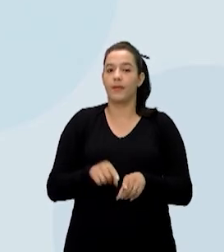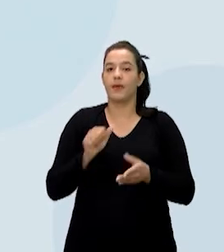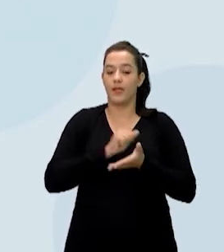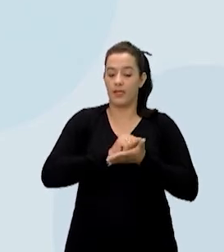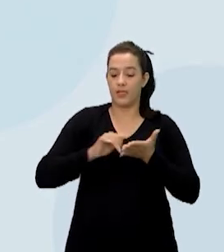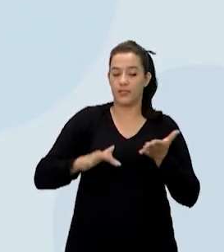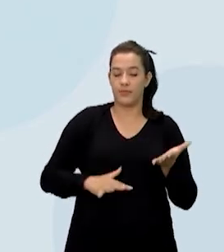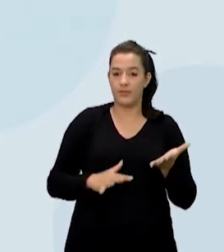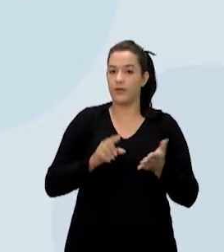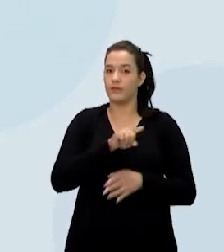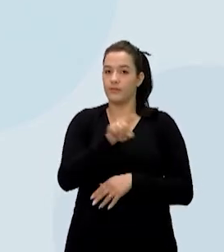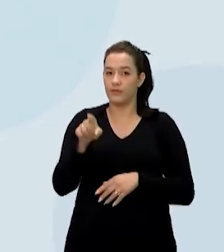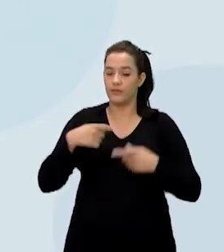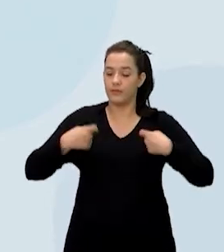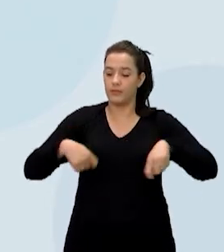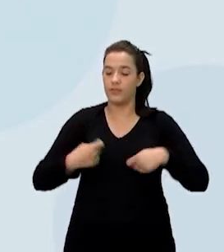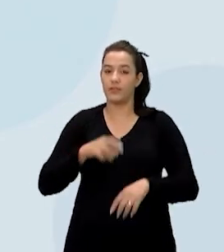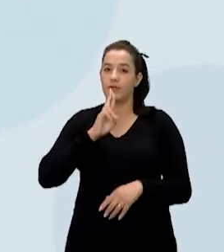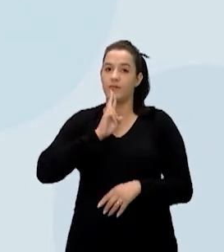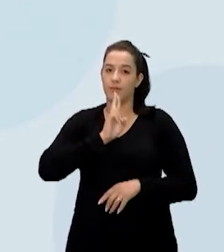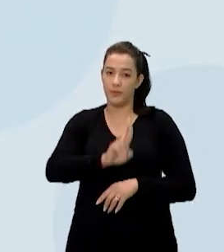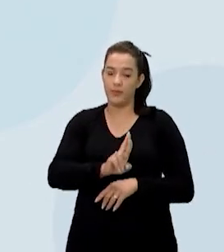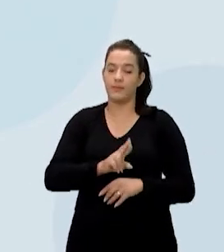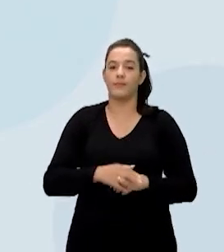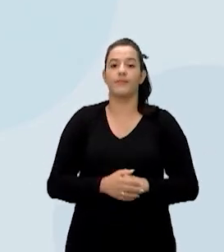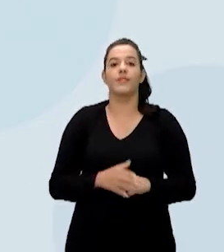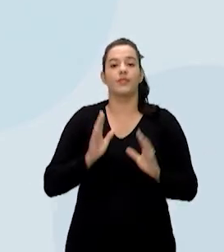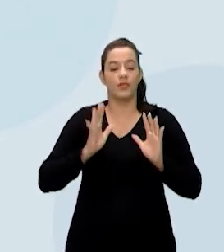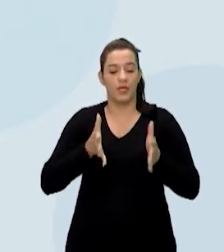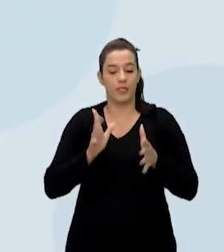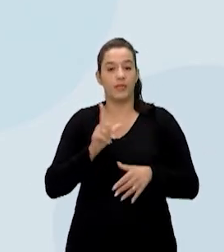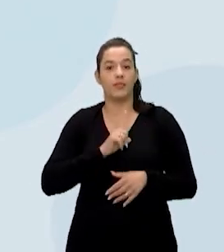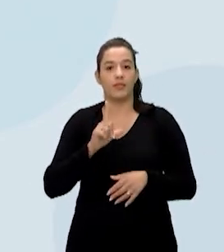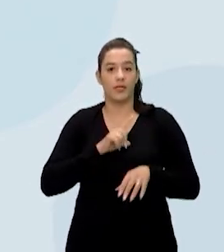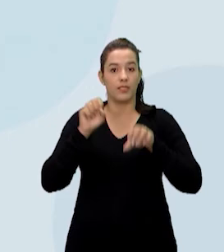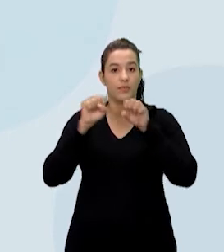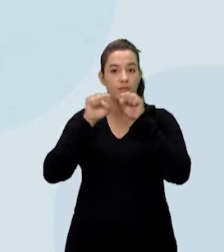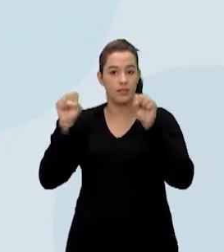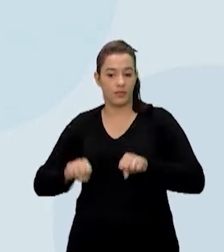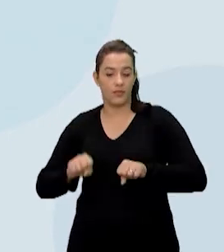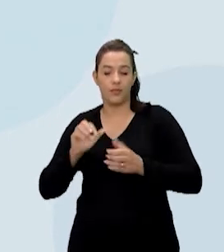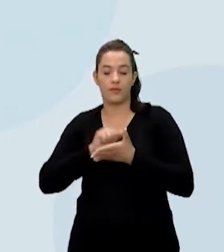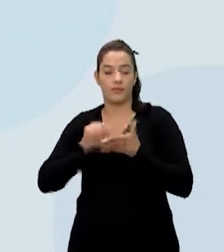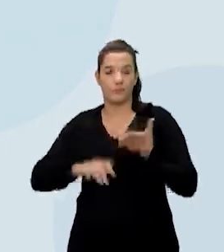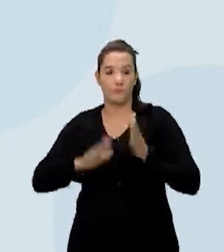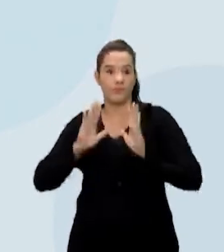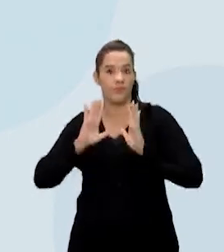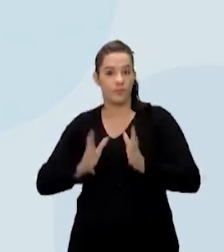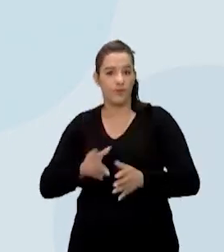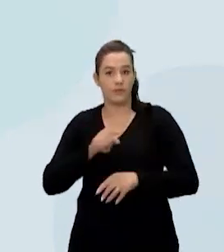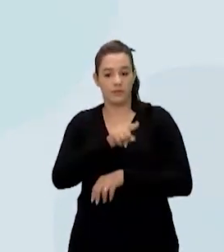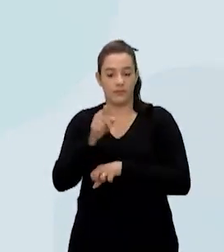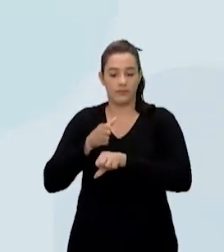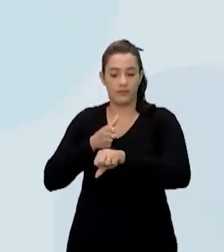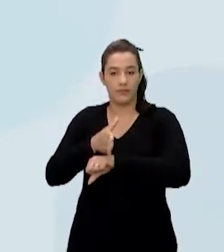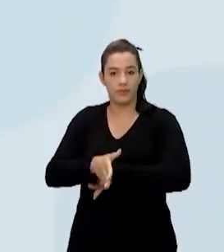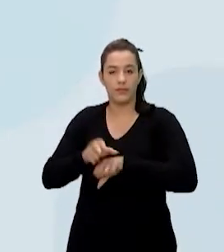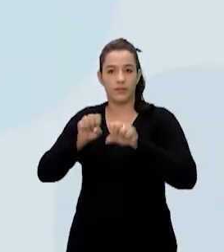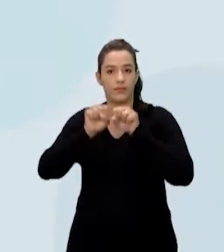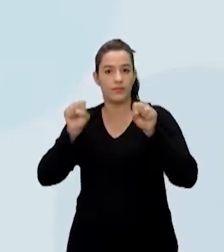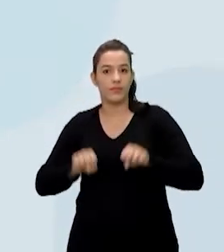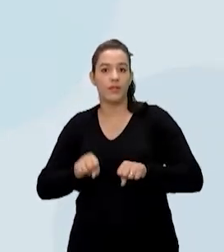as atividades. Então, já tem atividade no sistema, já tem tarefa lá no sistema. Então, entrem lá no